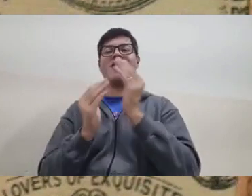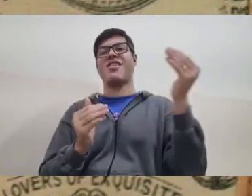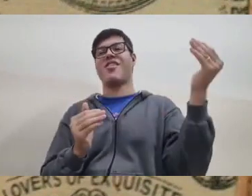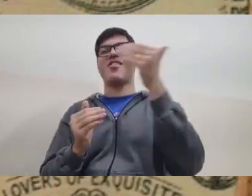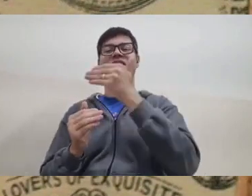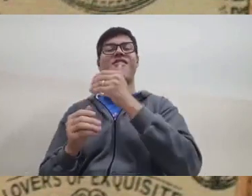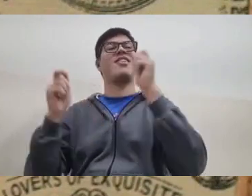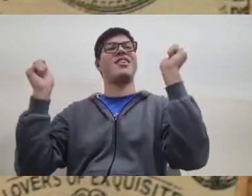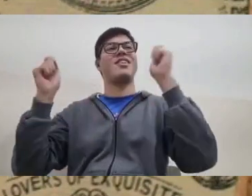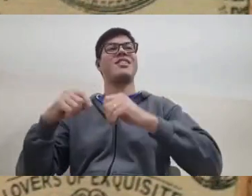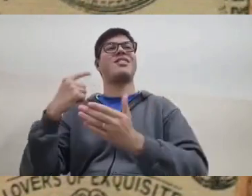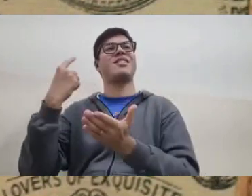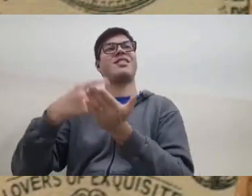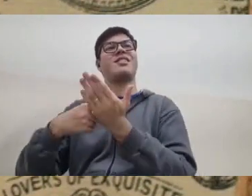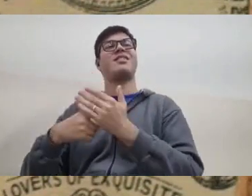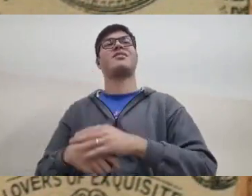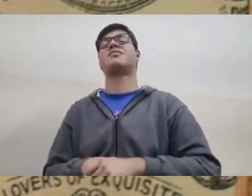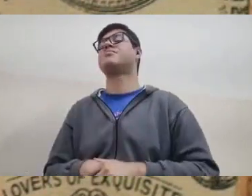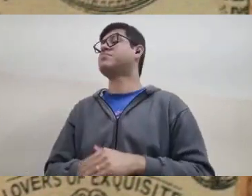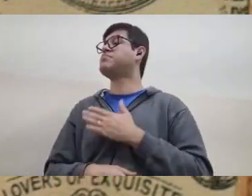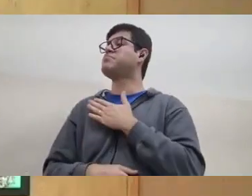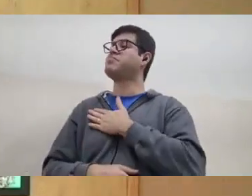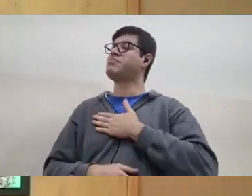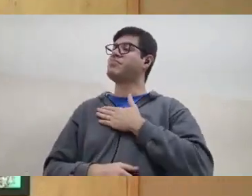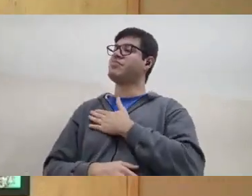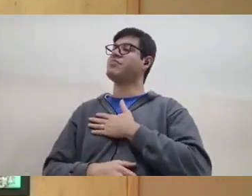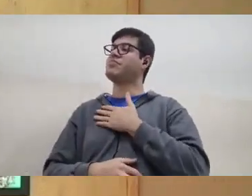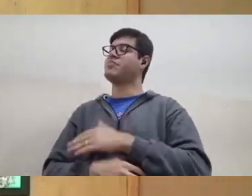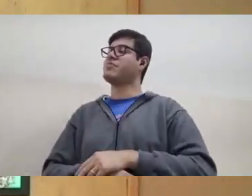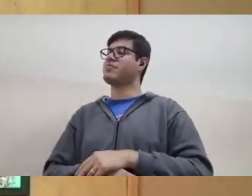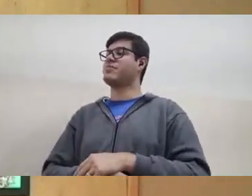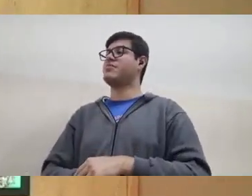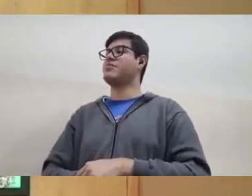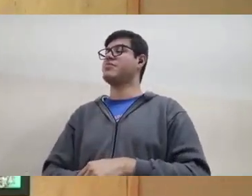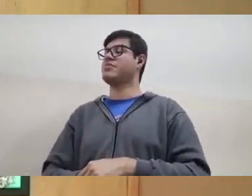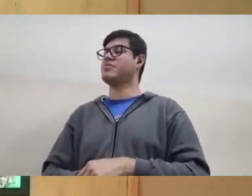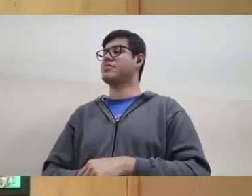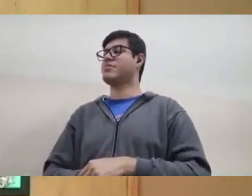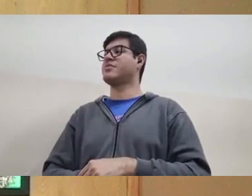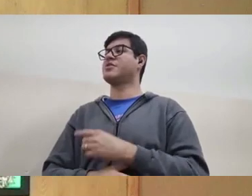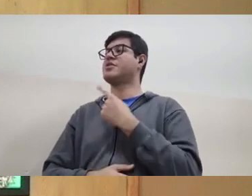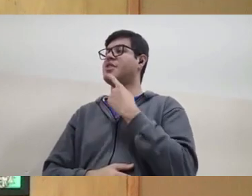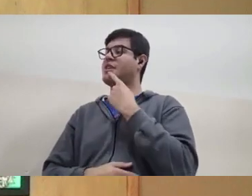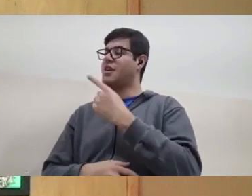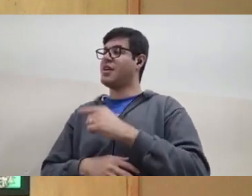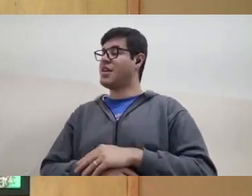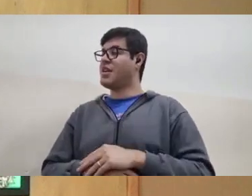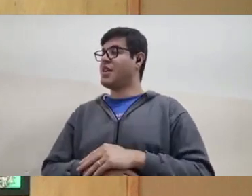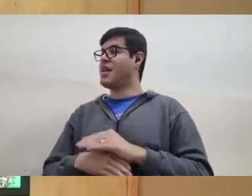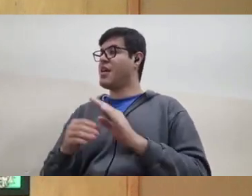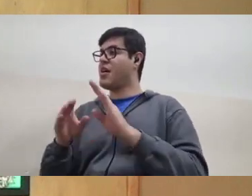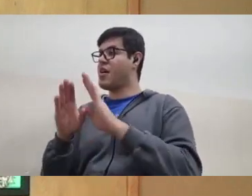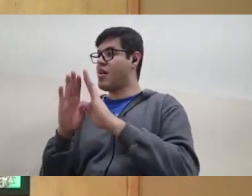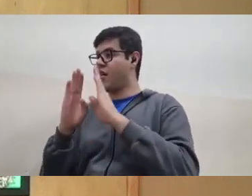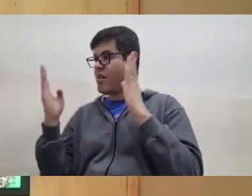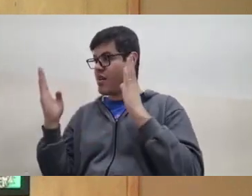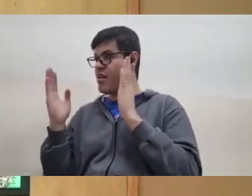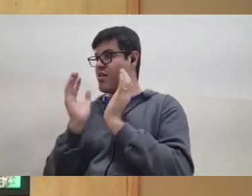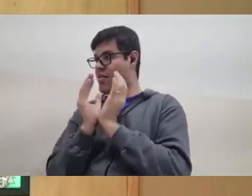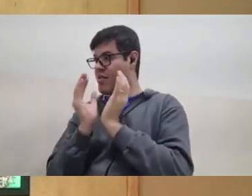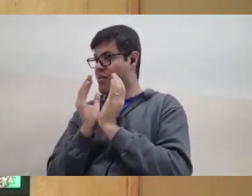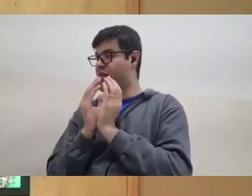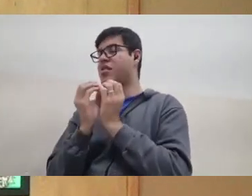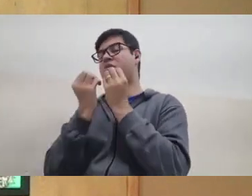bem maior muito bem gostei da ideia bom eu vou falar que assim está de portas abertas e eu acho que